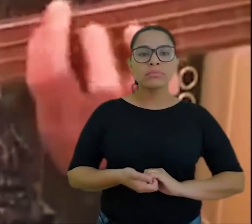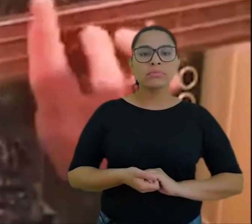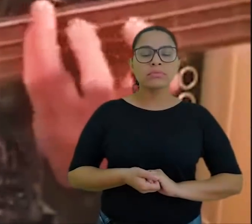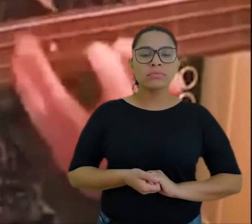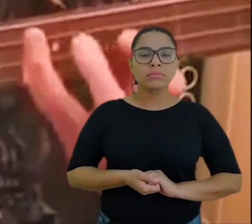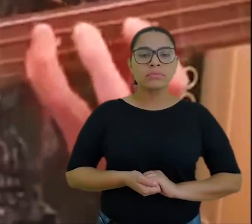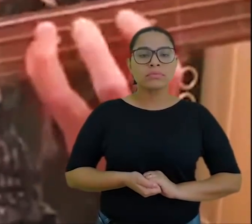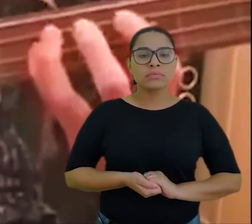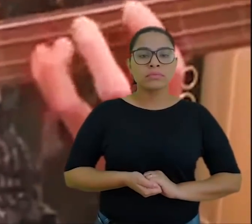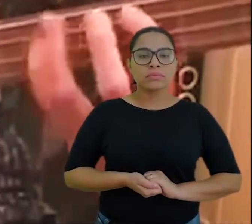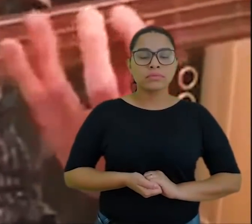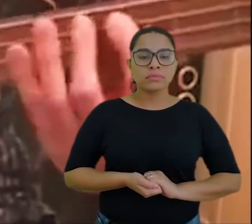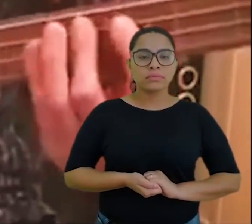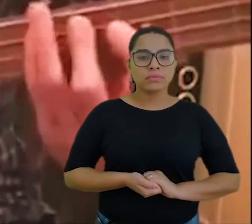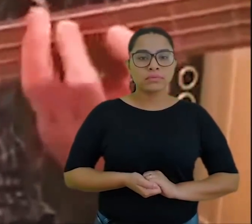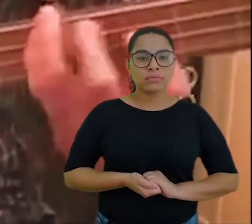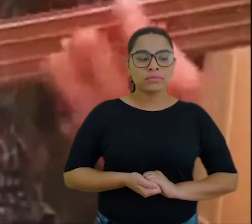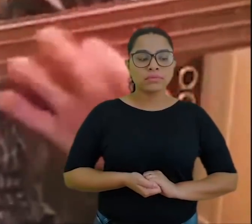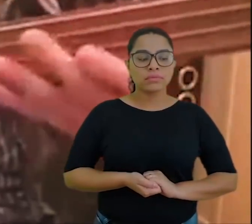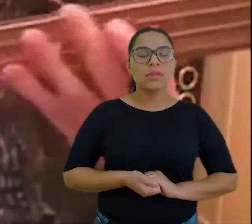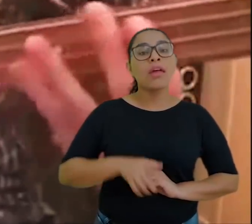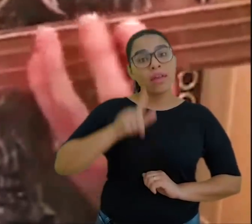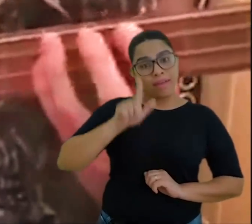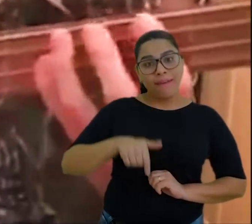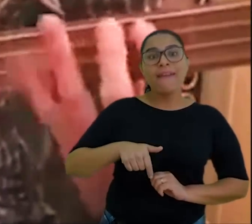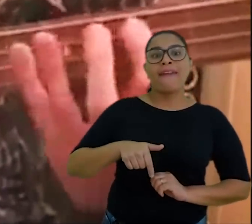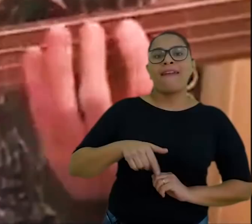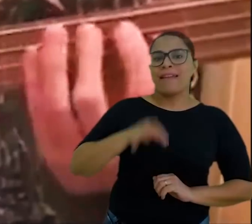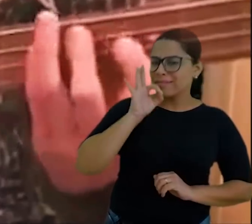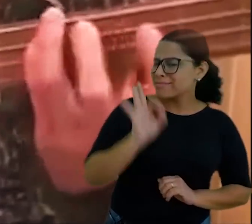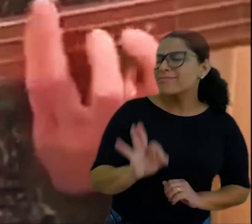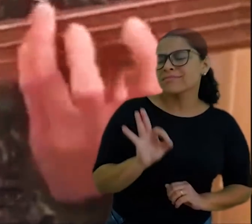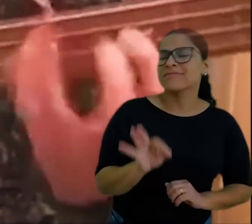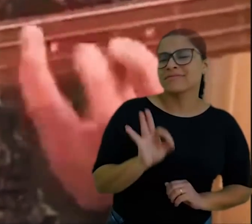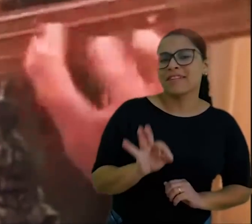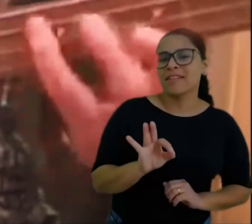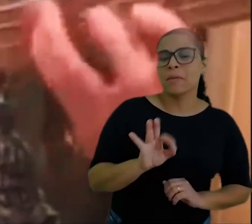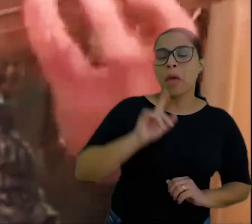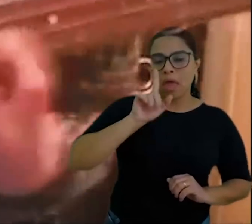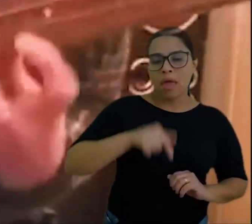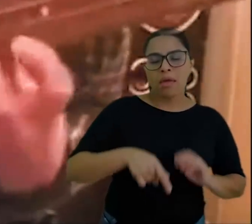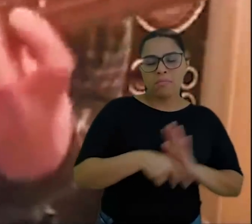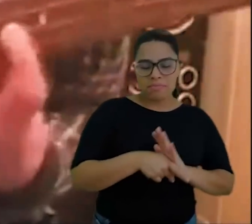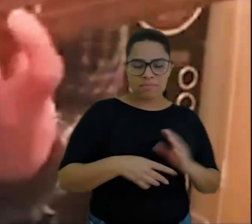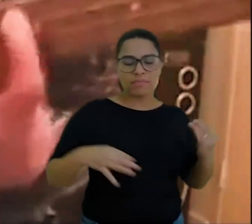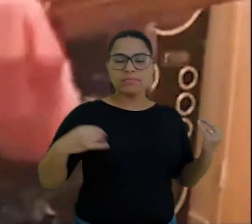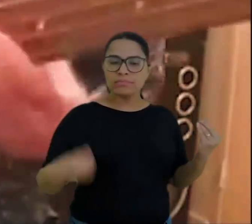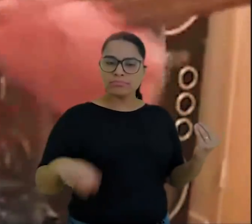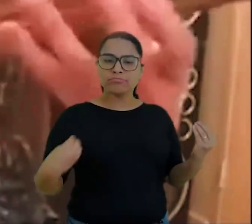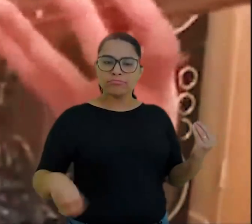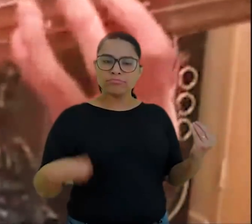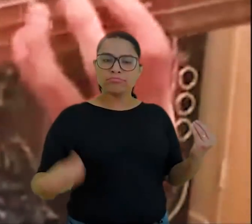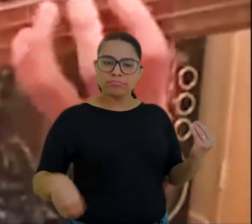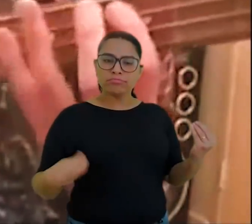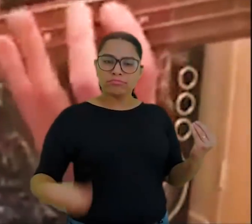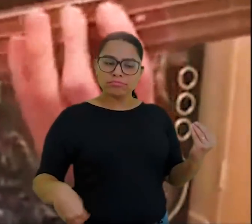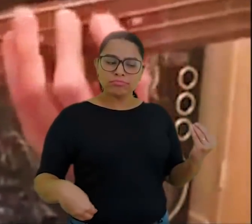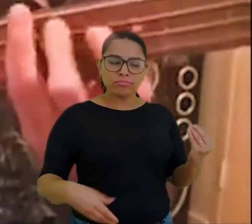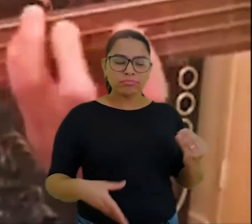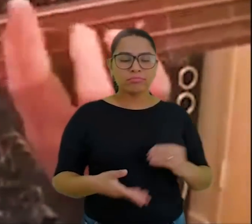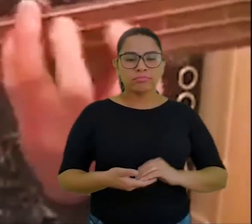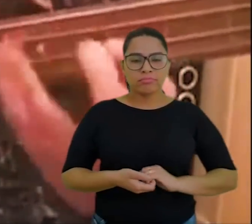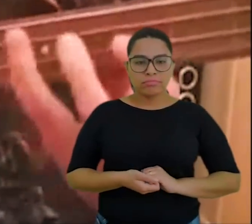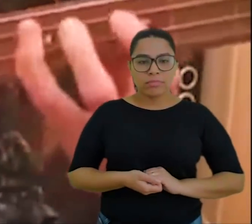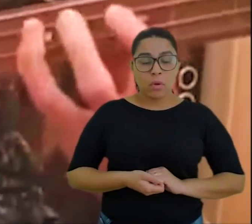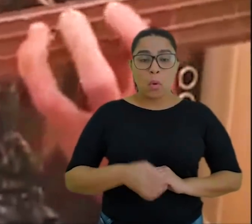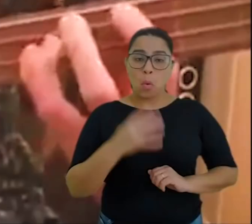É isso aí, acertaram o contrabaixo. contrabaixo, o do som mais grave,